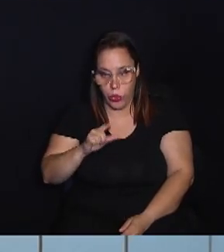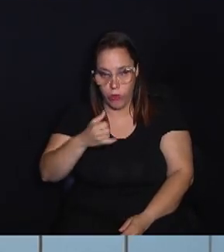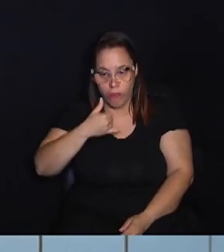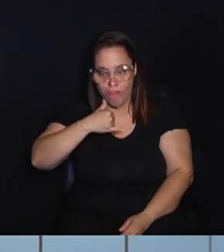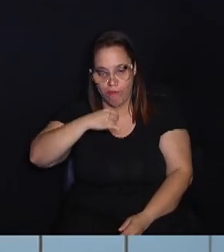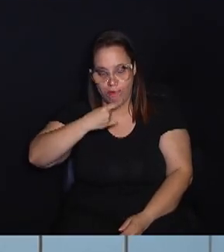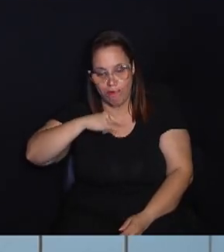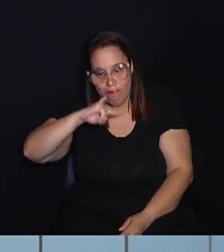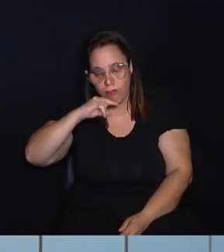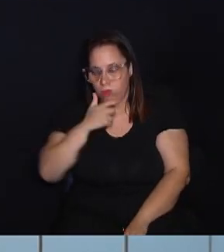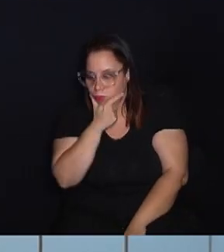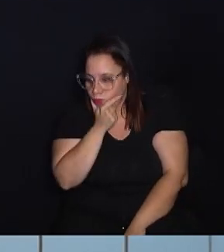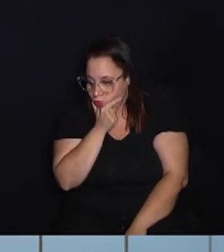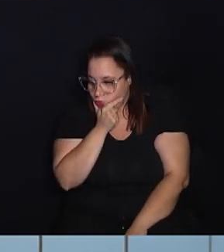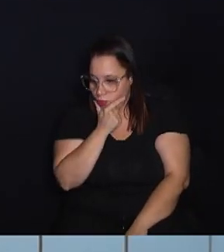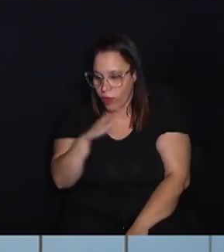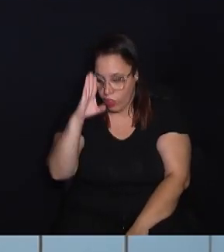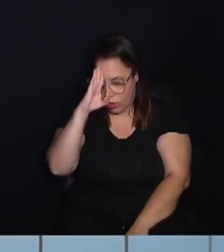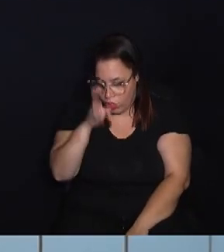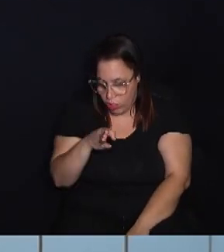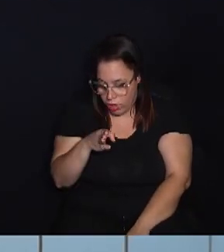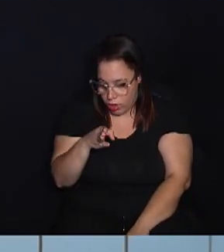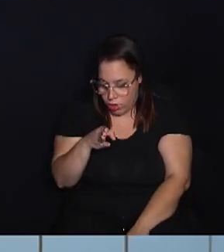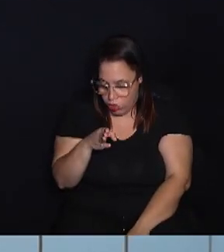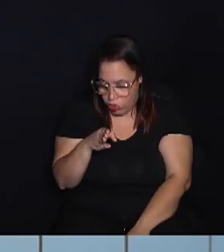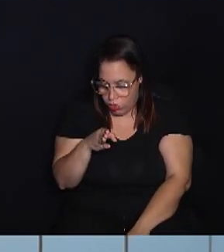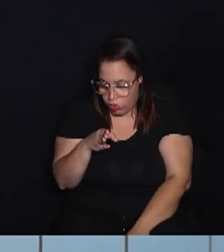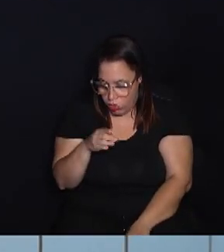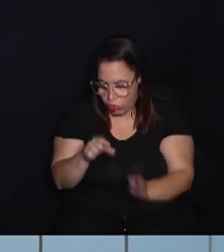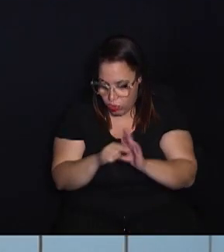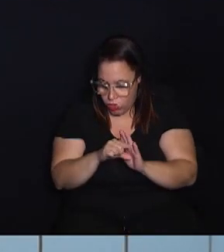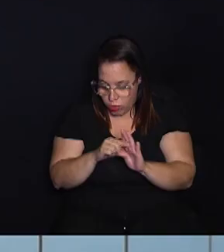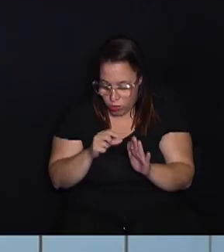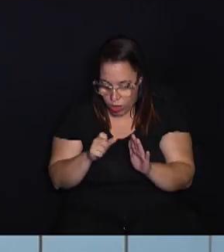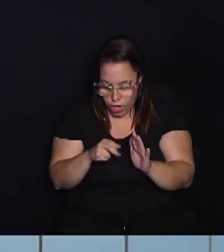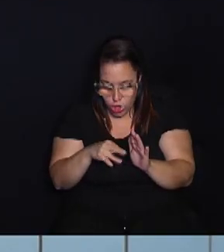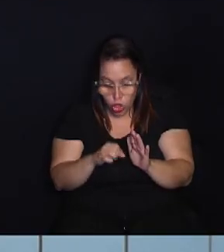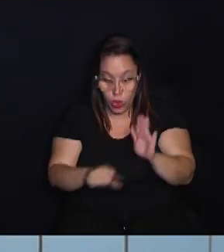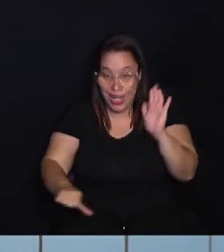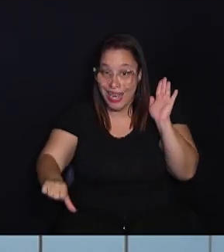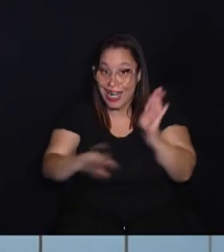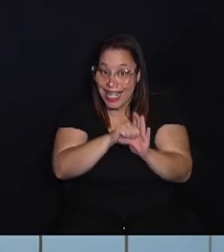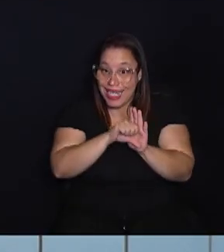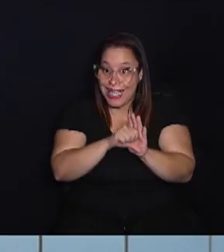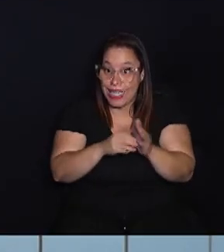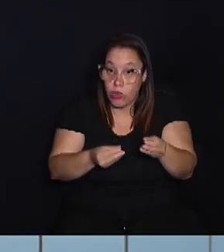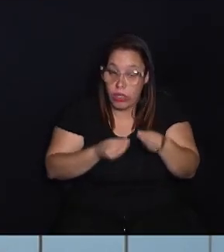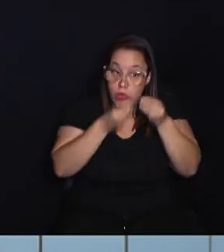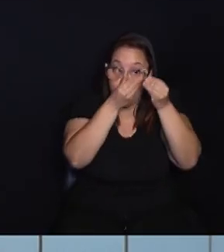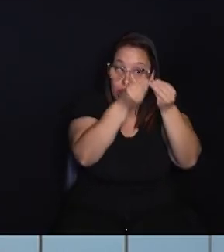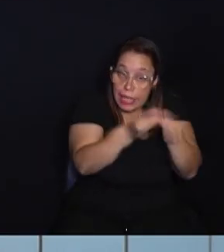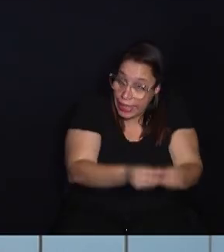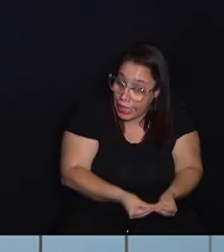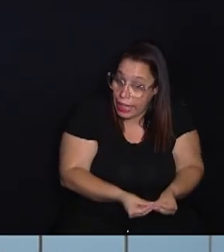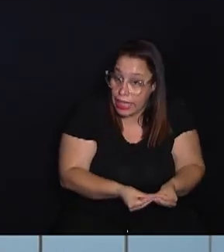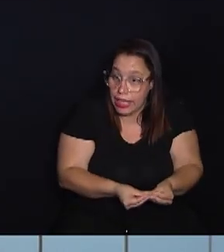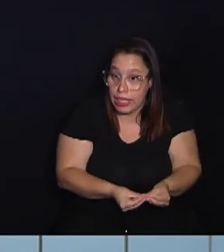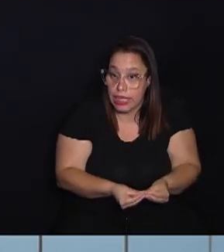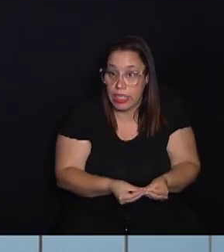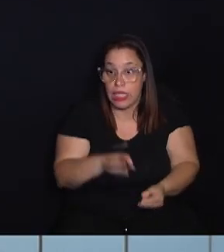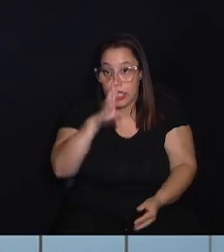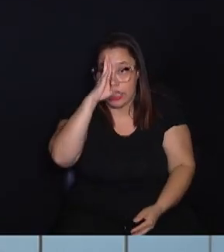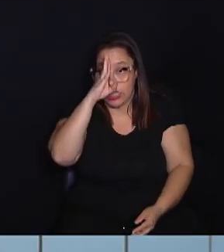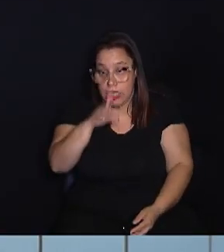até um artigo 243 do Estatuto da Criança e do Adolescente diz que é crime você fornecer, ainda que